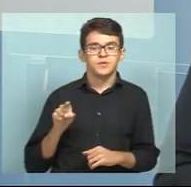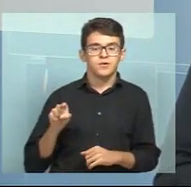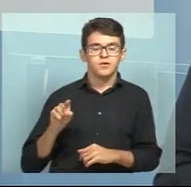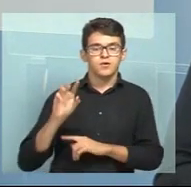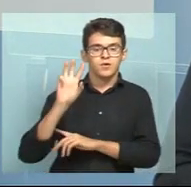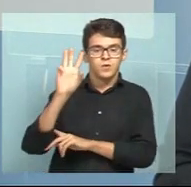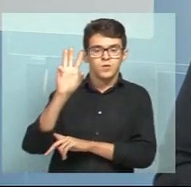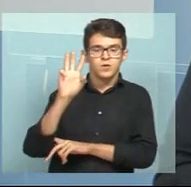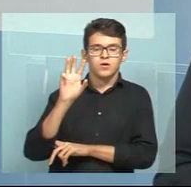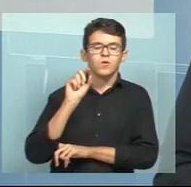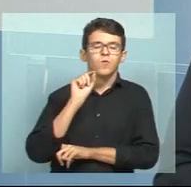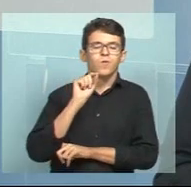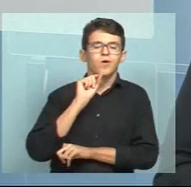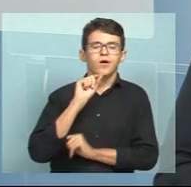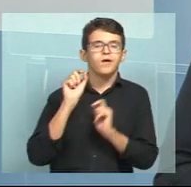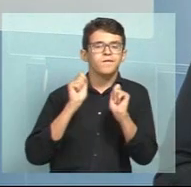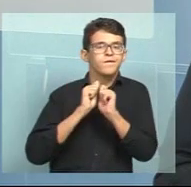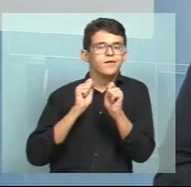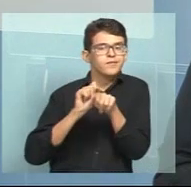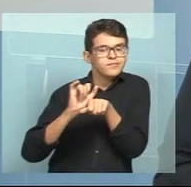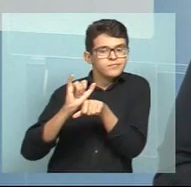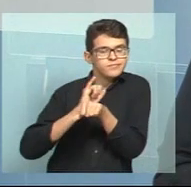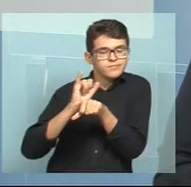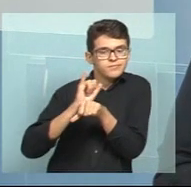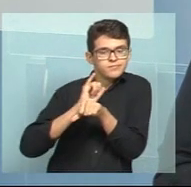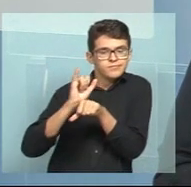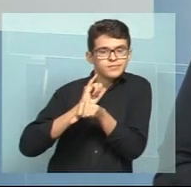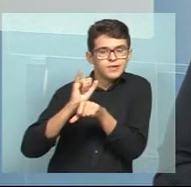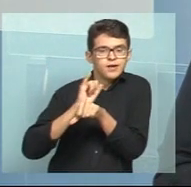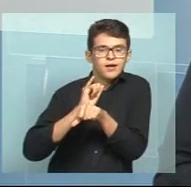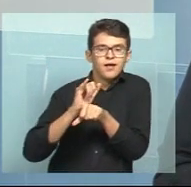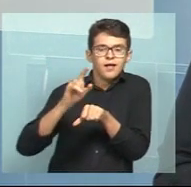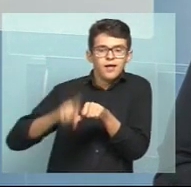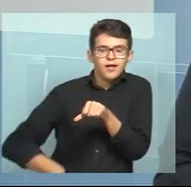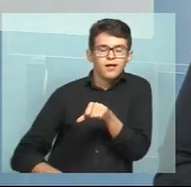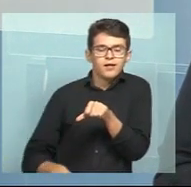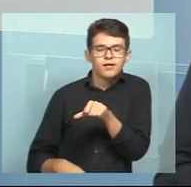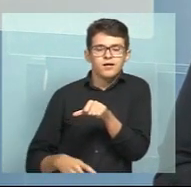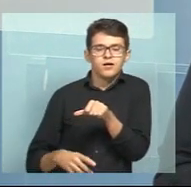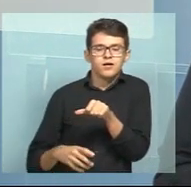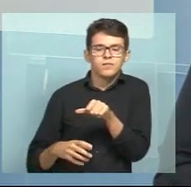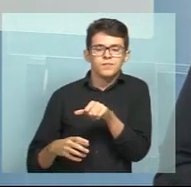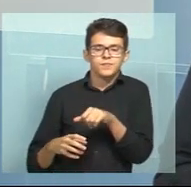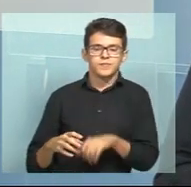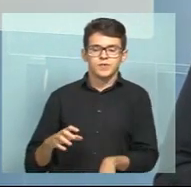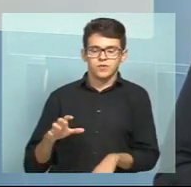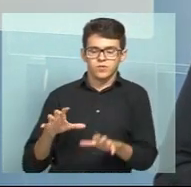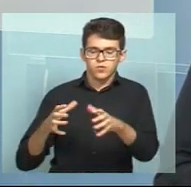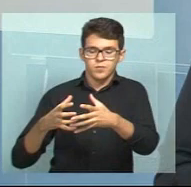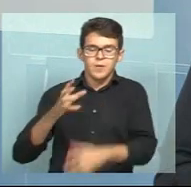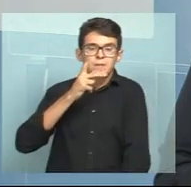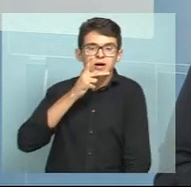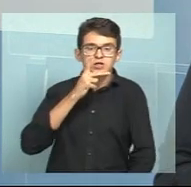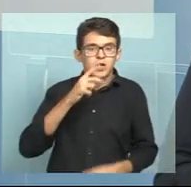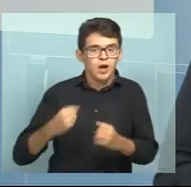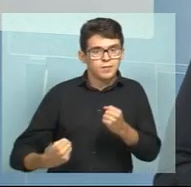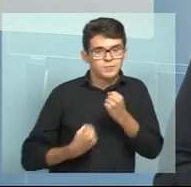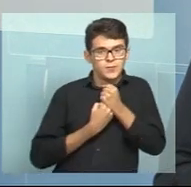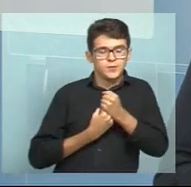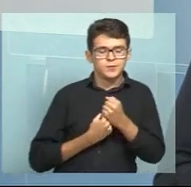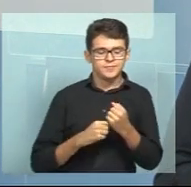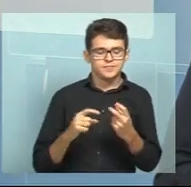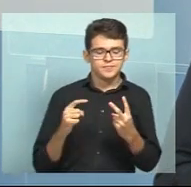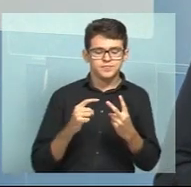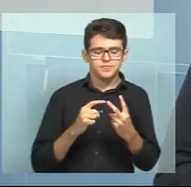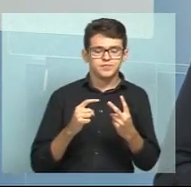partido, está usando... Movimentos sociais. Está usando... Primeiro está usando o partido, está usando